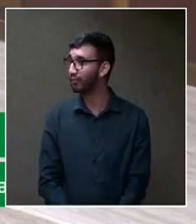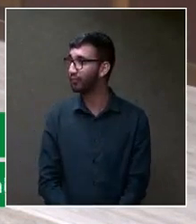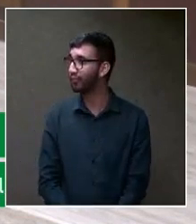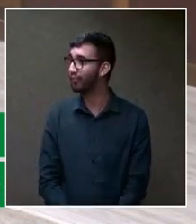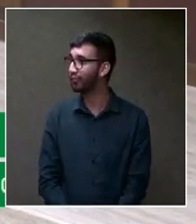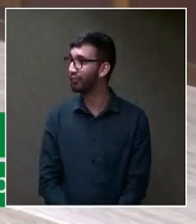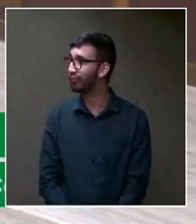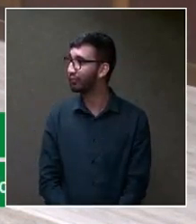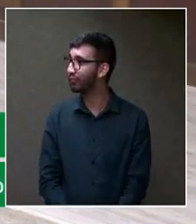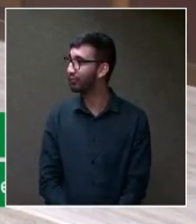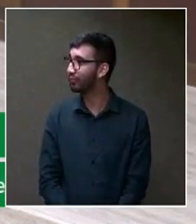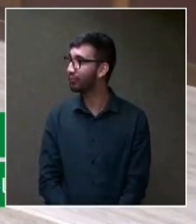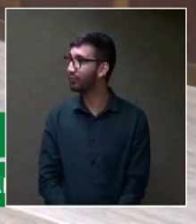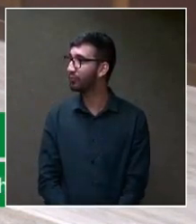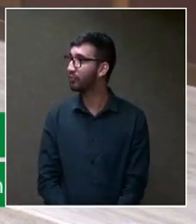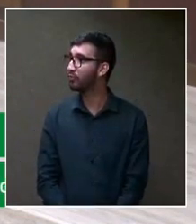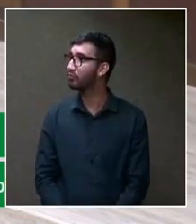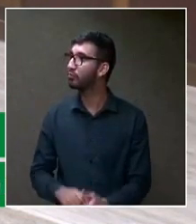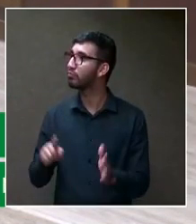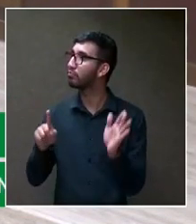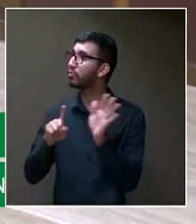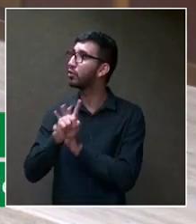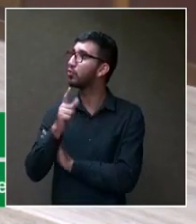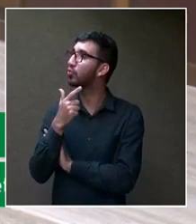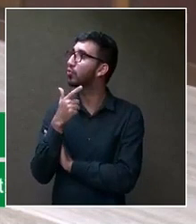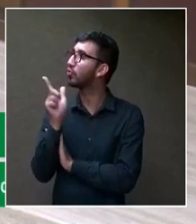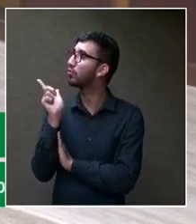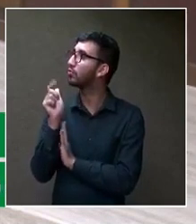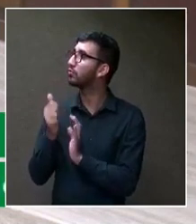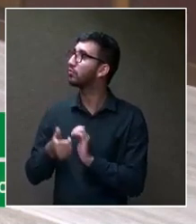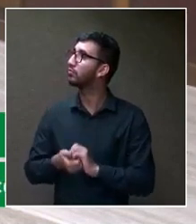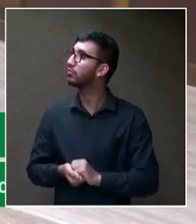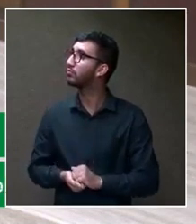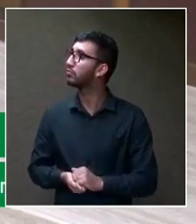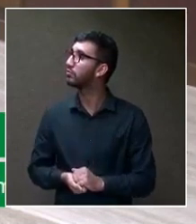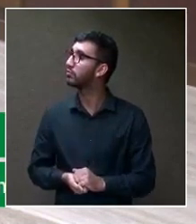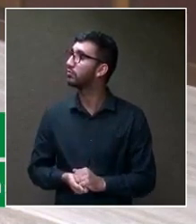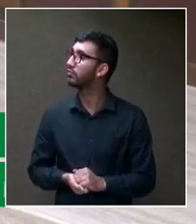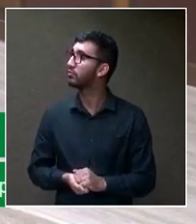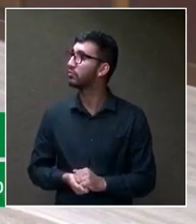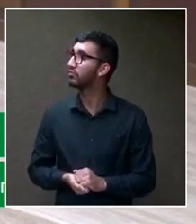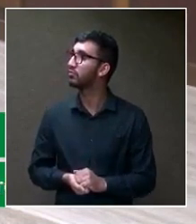Certo. Mais alguma pergunta pelos senhores jurados?